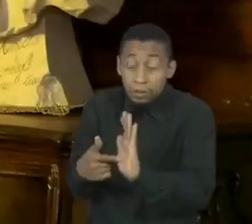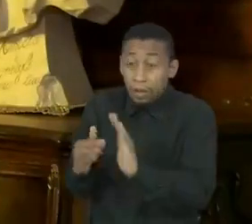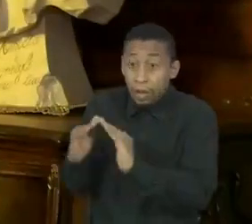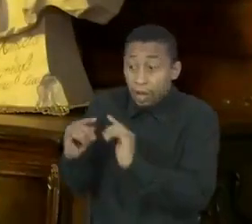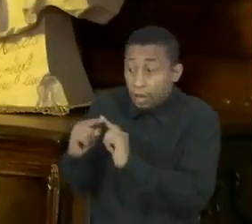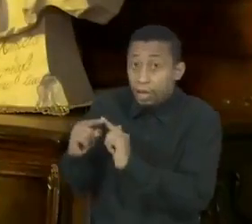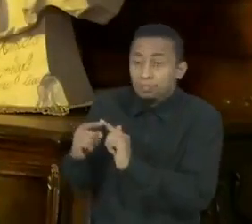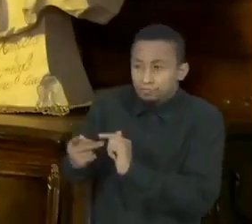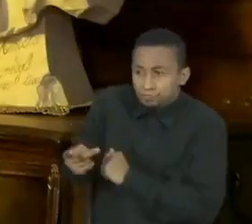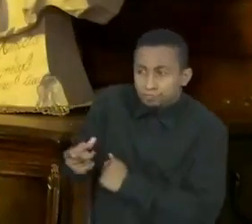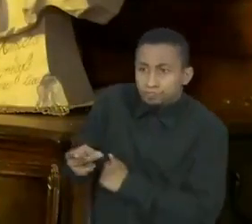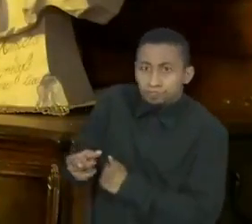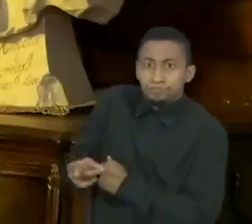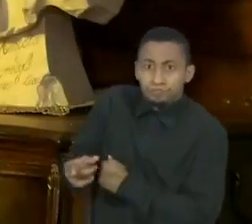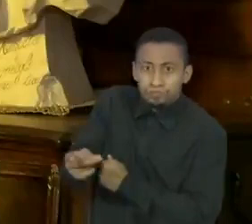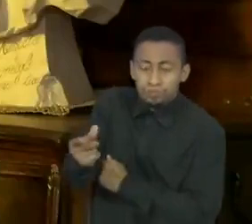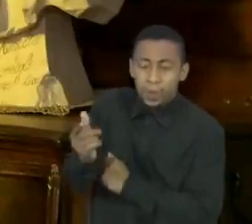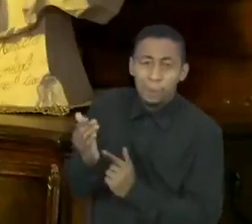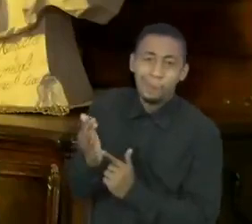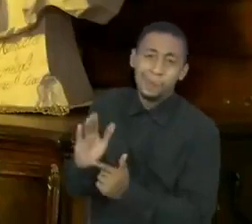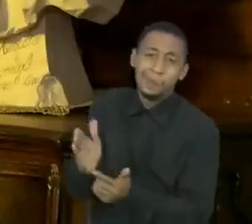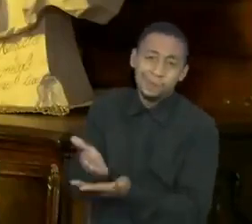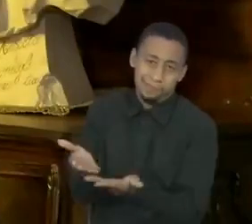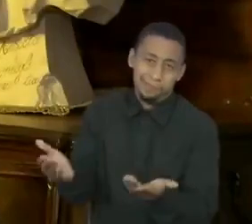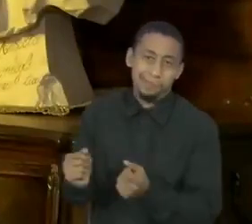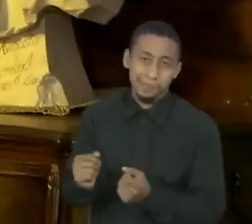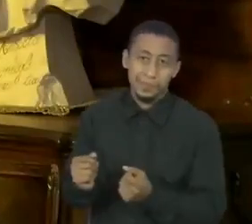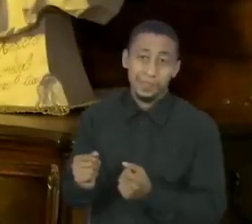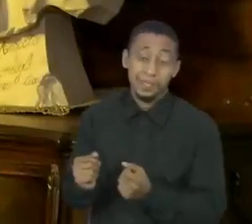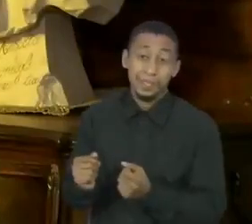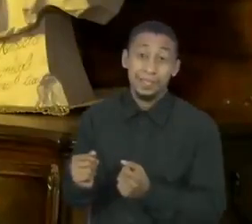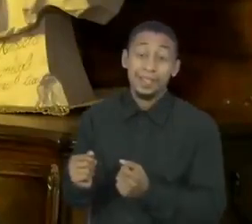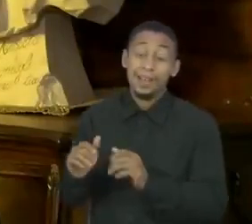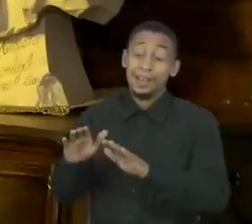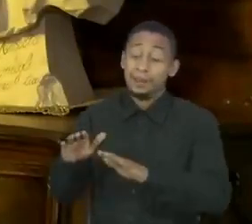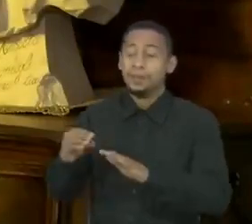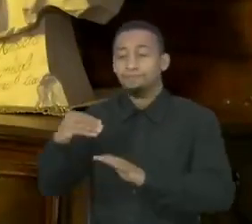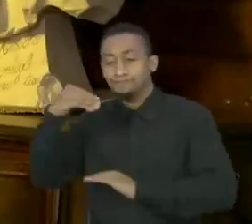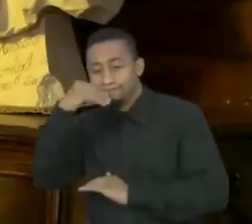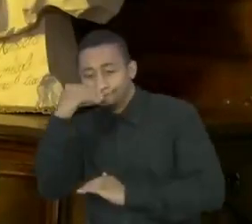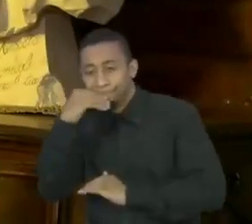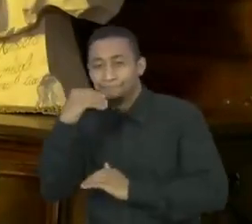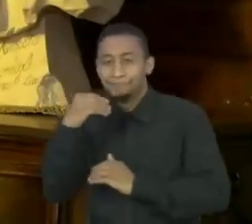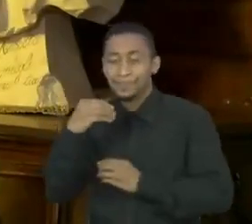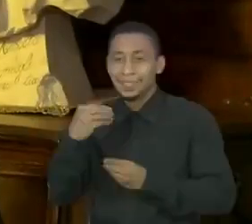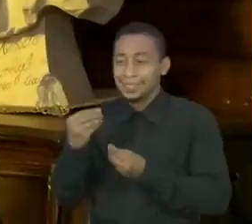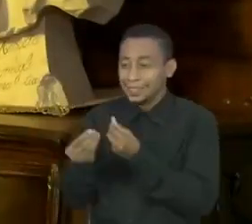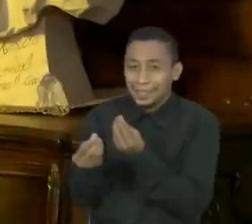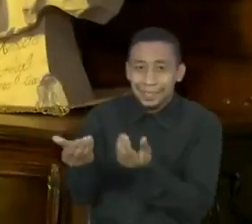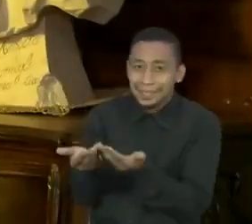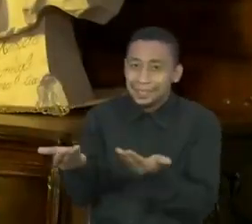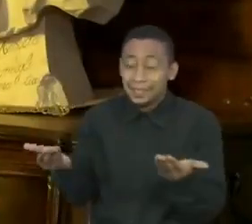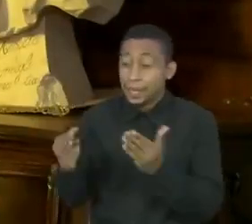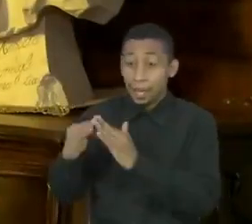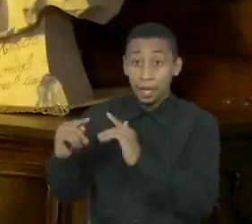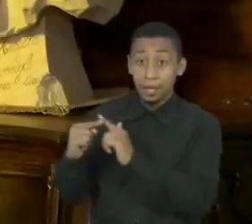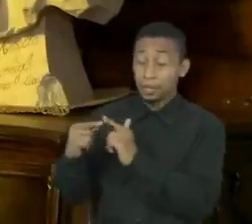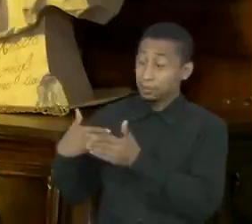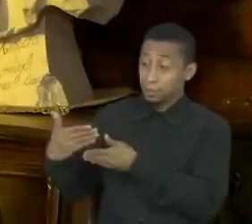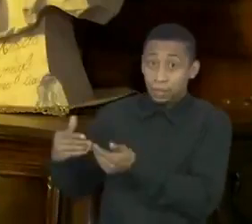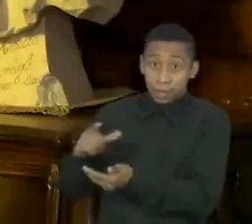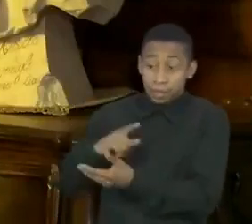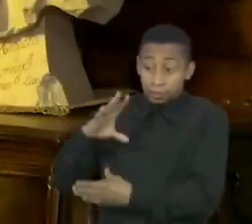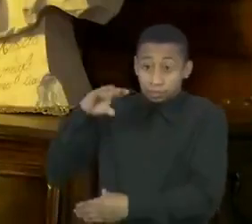da Igreja. De modo que as fragilidades, as fraquezas, a Igreja é feita de